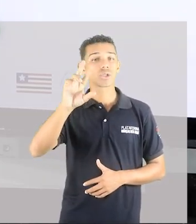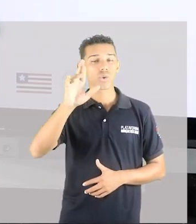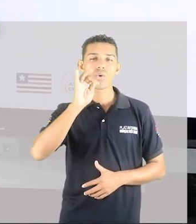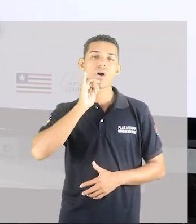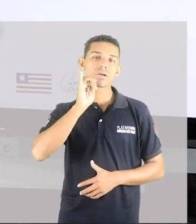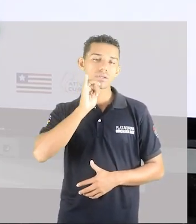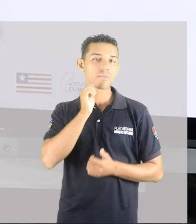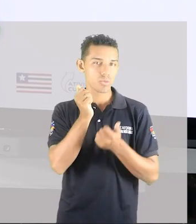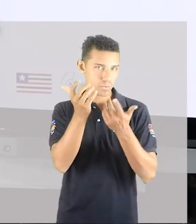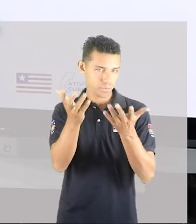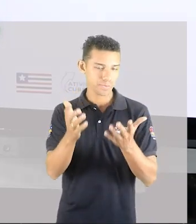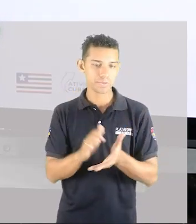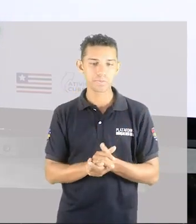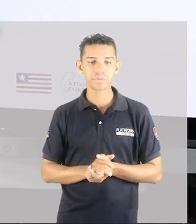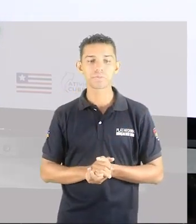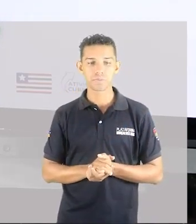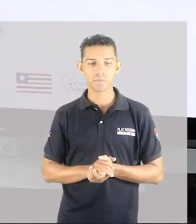você.